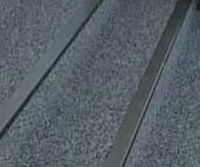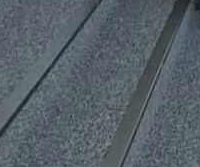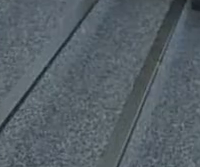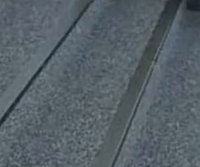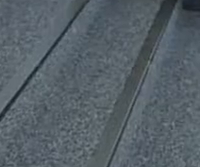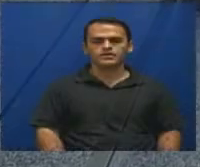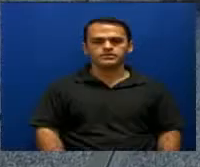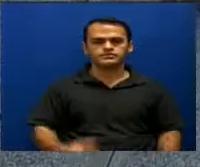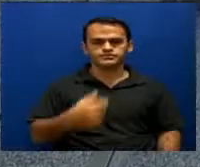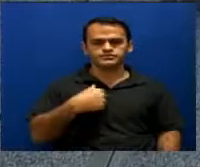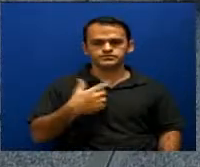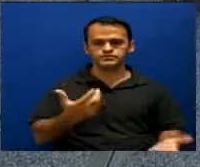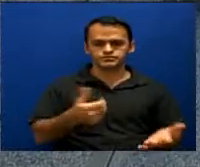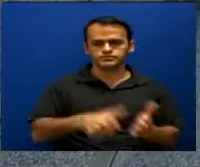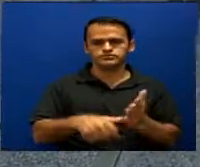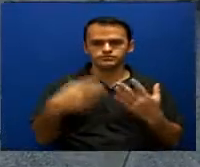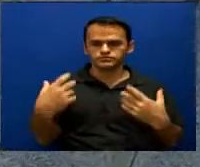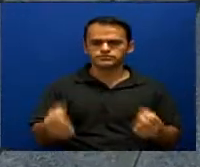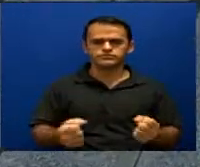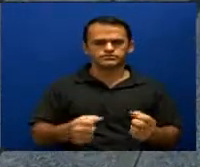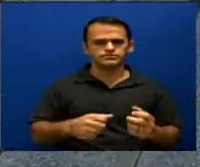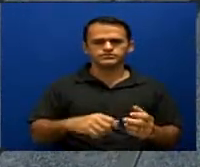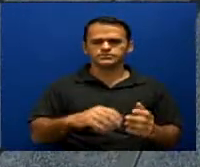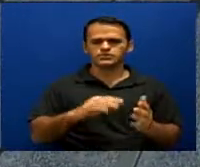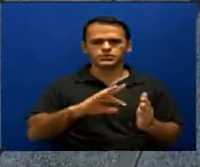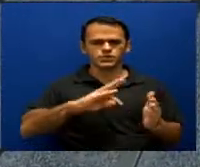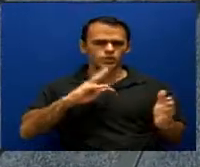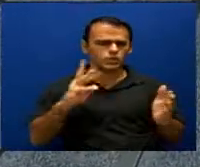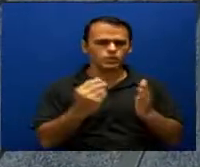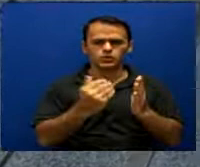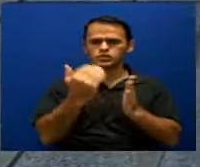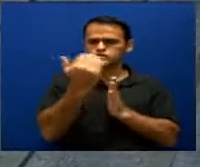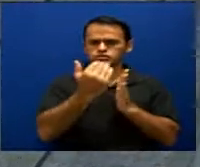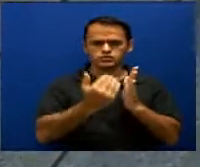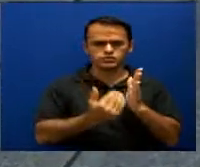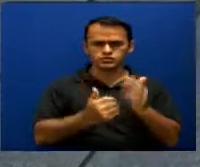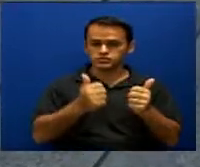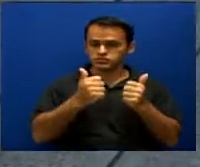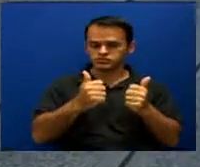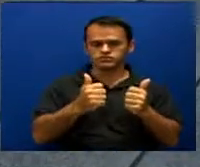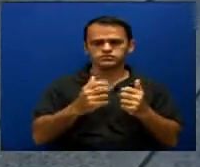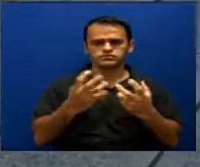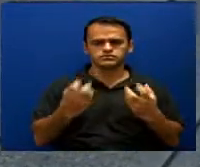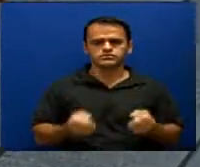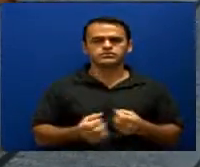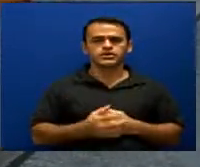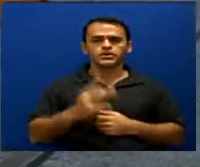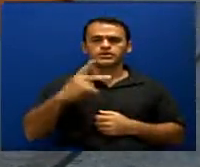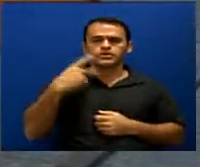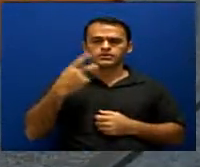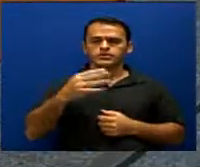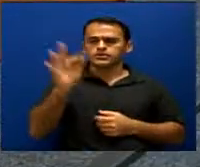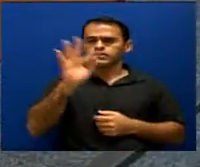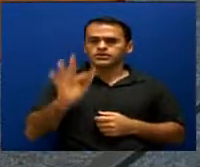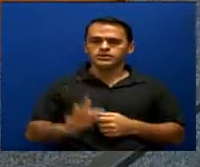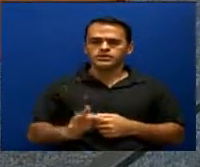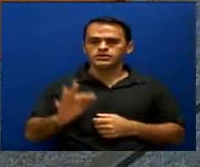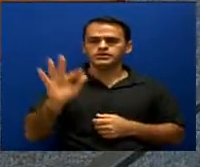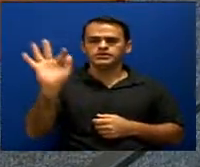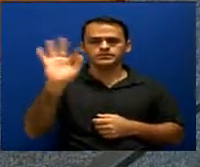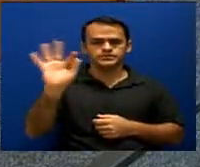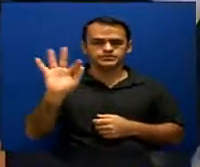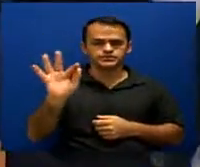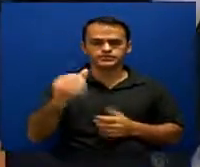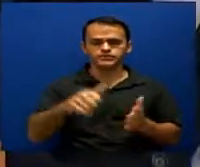Comissão de Economia, encaminho o voto sim para todas as emendas que estão com parecer favorável. Vereadora Fernanda, voto. Vereador